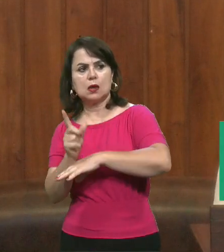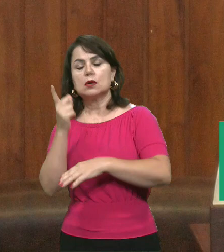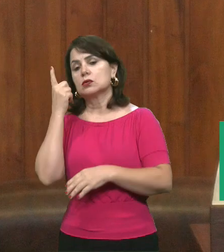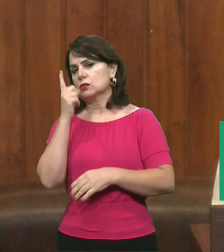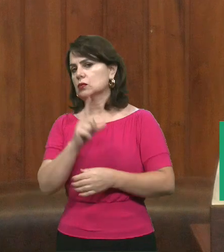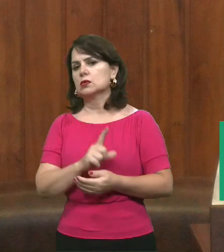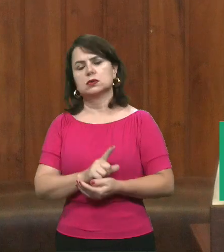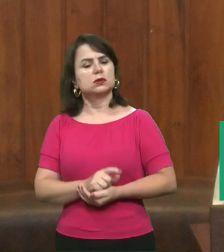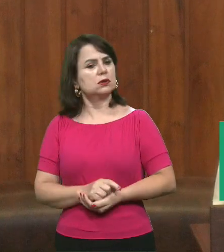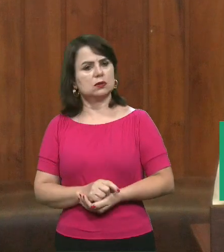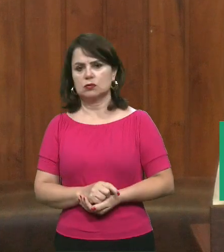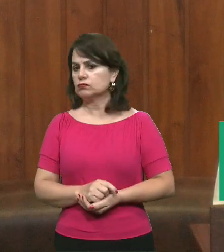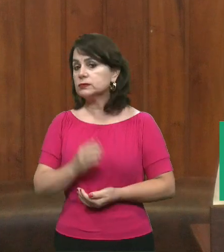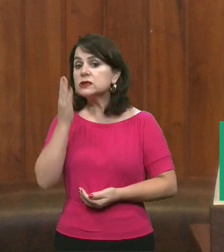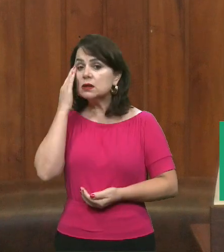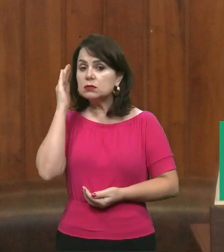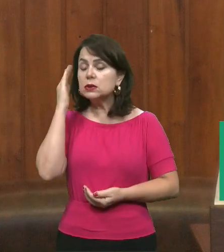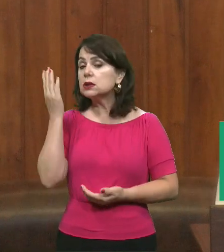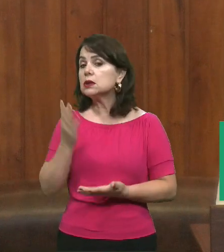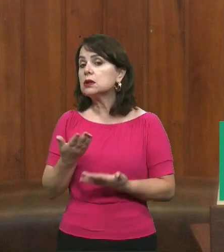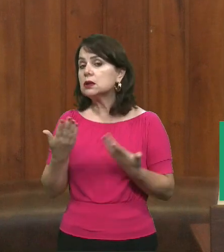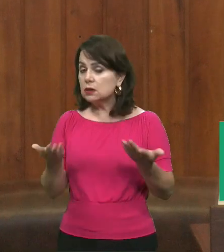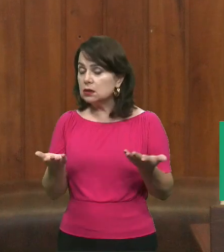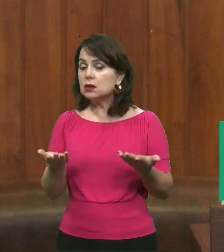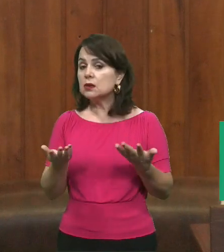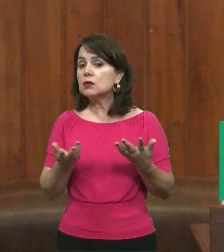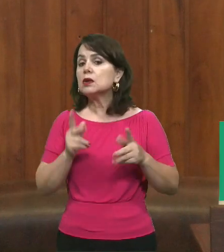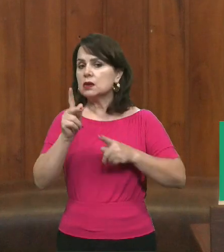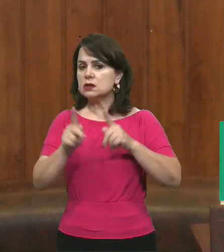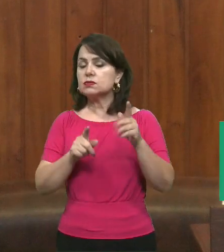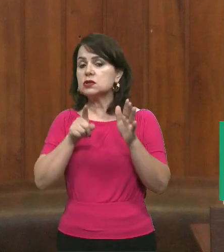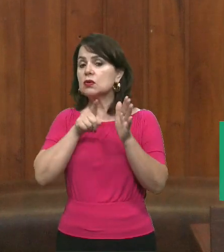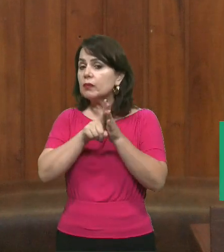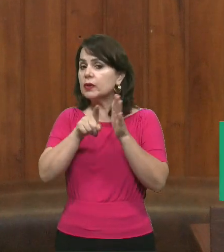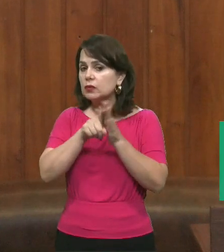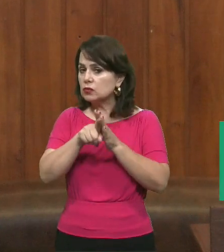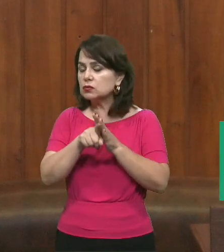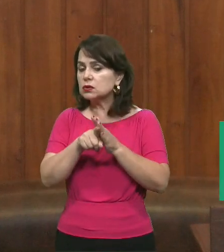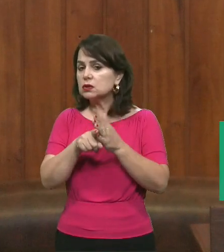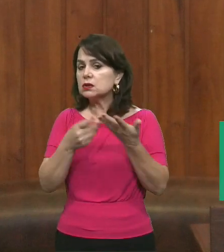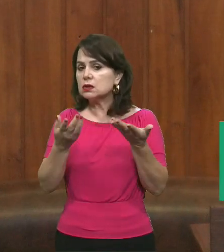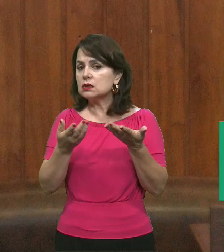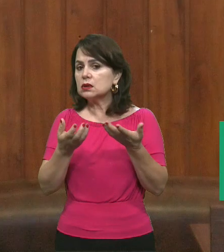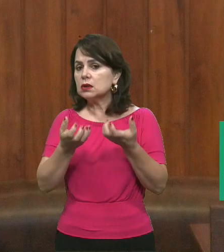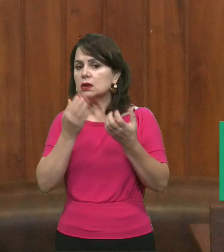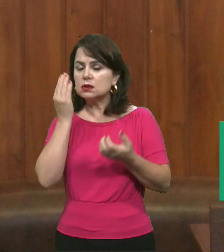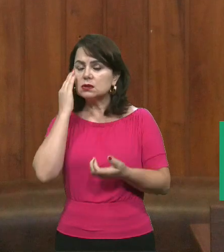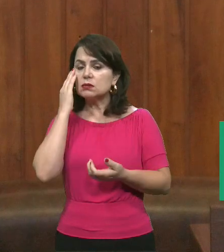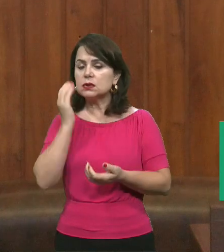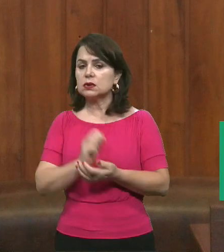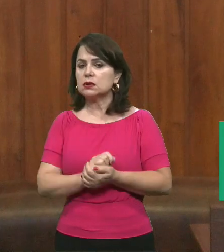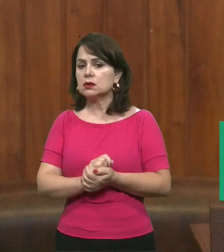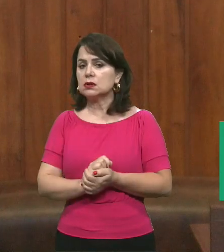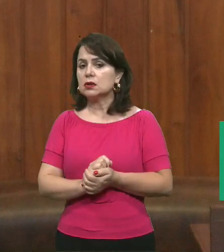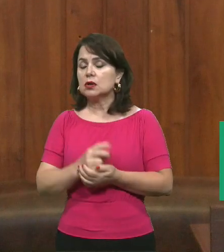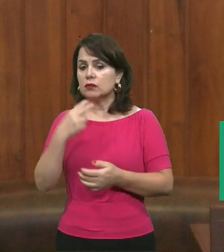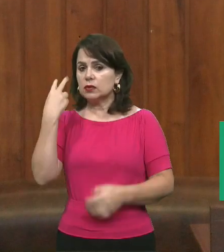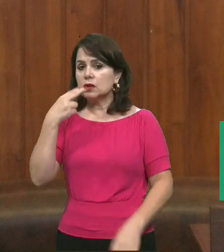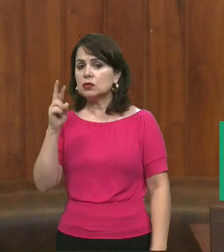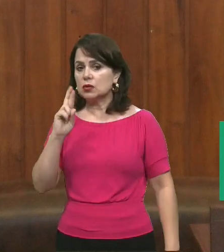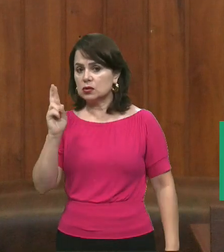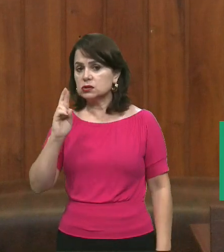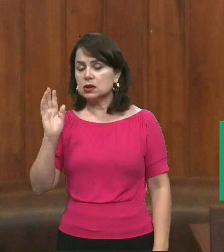Enfim, isso aqui são tudo perguntas, considerando do vereador Rogerinho, que é pré-candidato a prefeito.